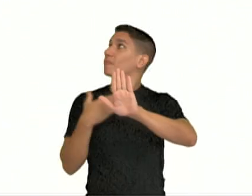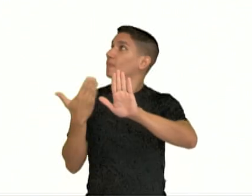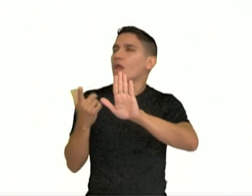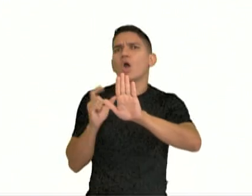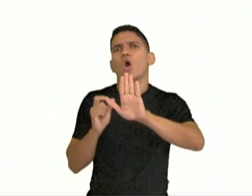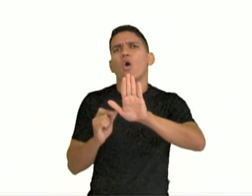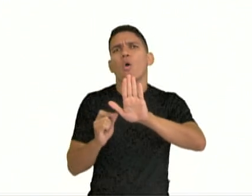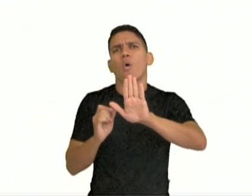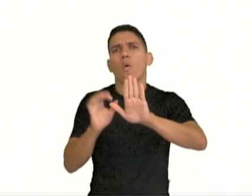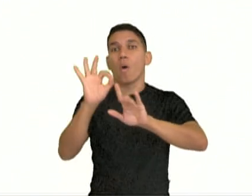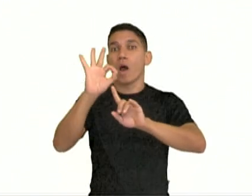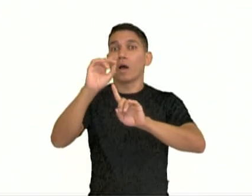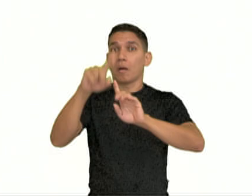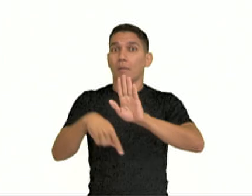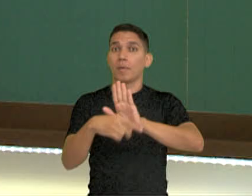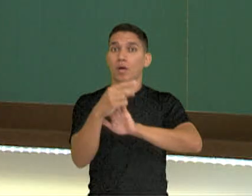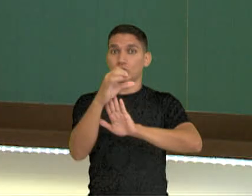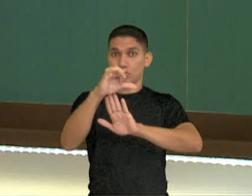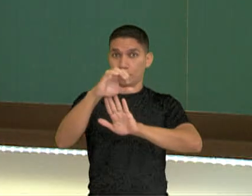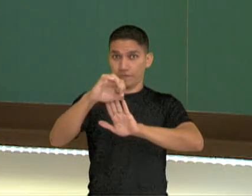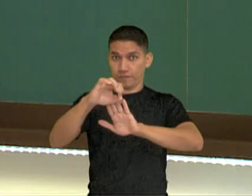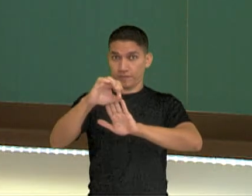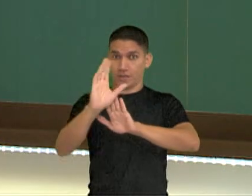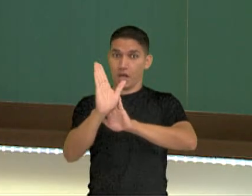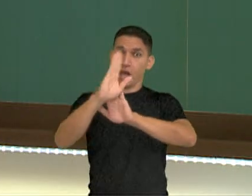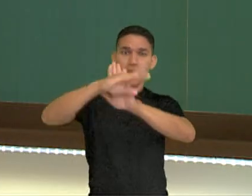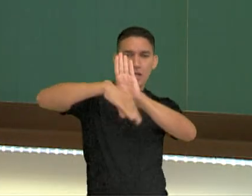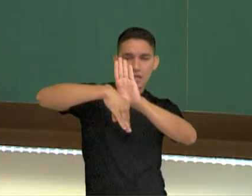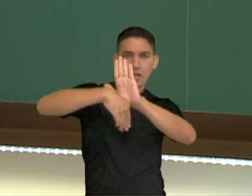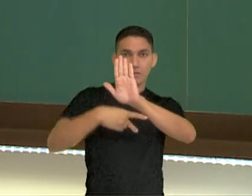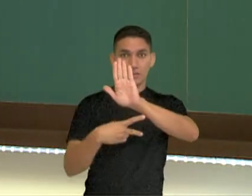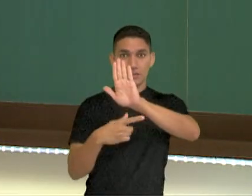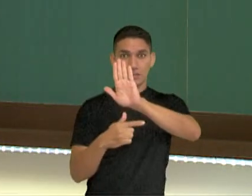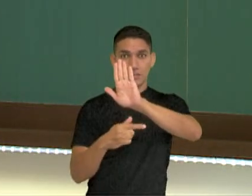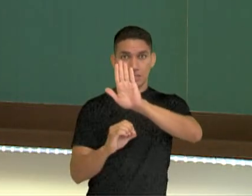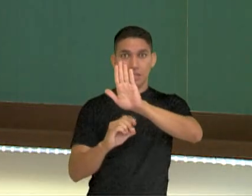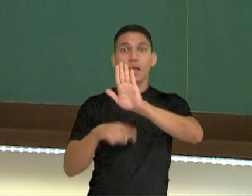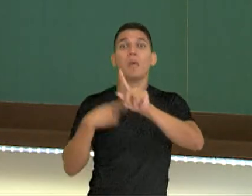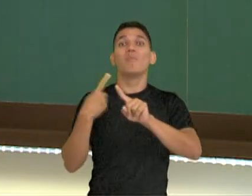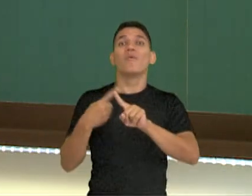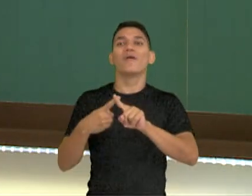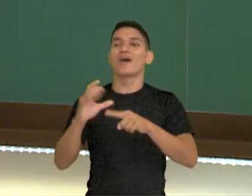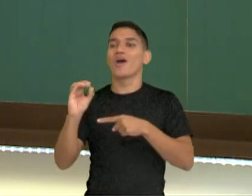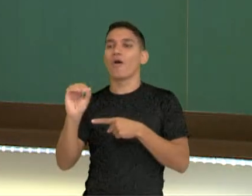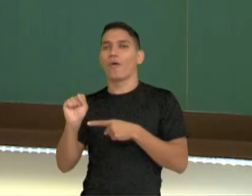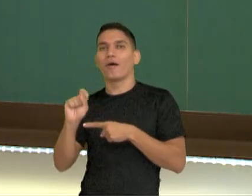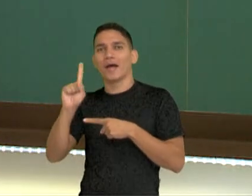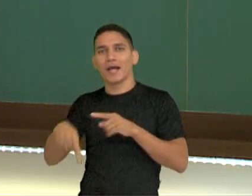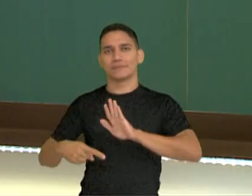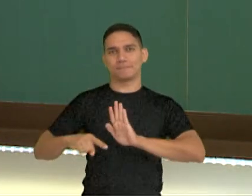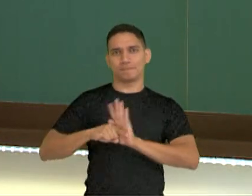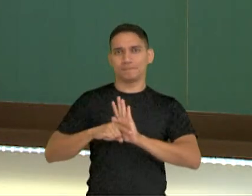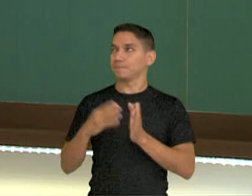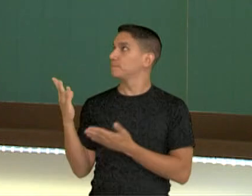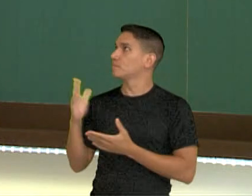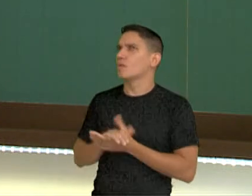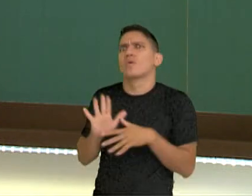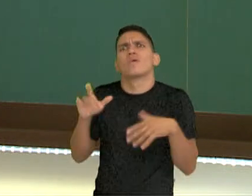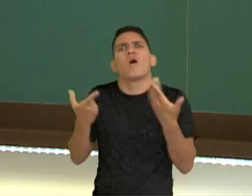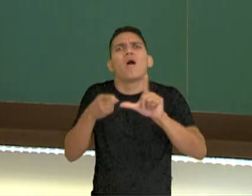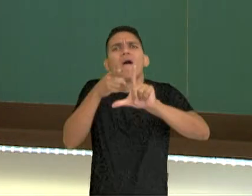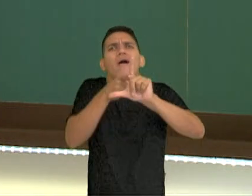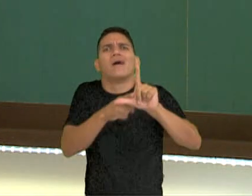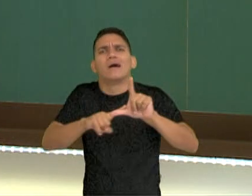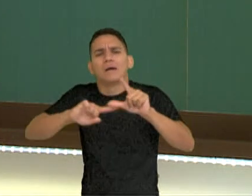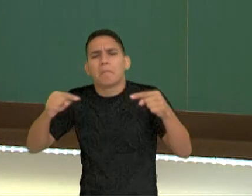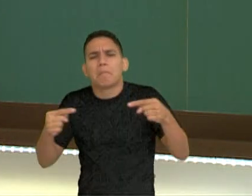90 até 270 graus, porque ele tem o cosseno negativo. Então, qual o ângulo